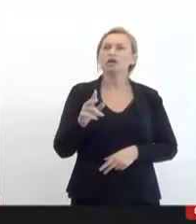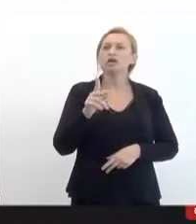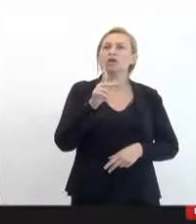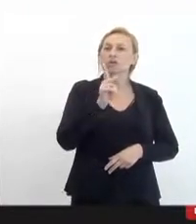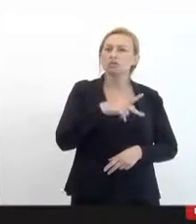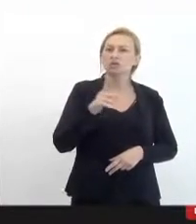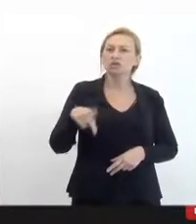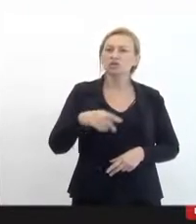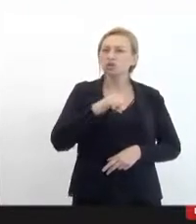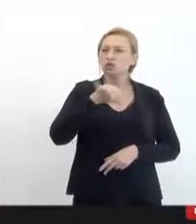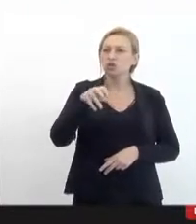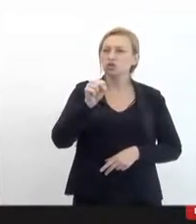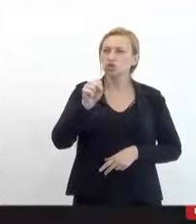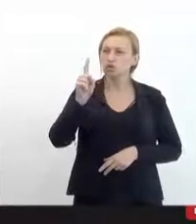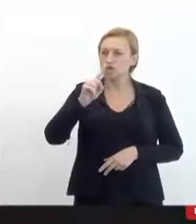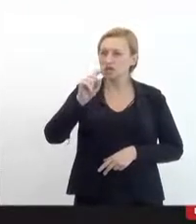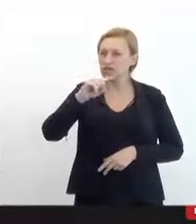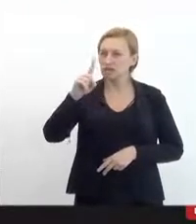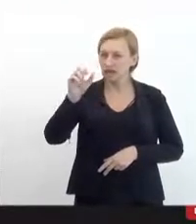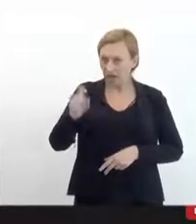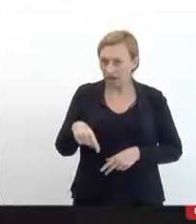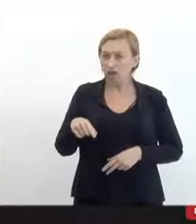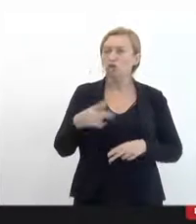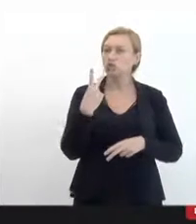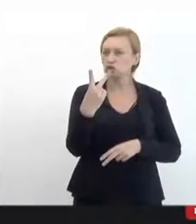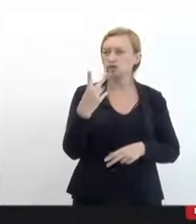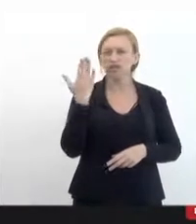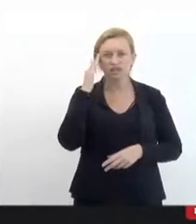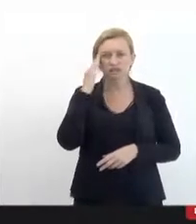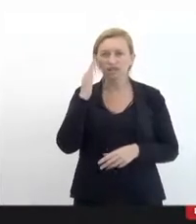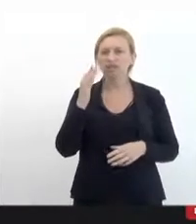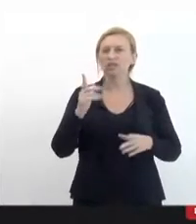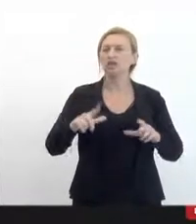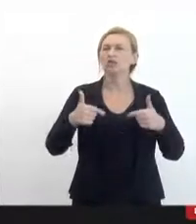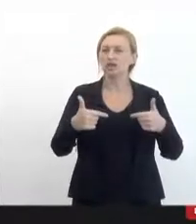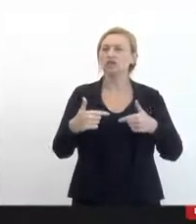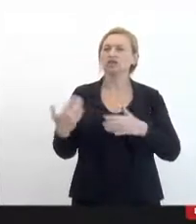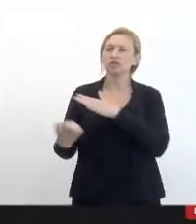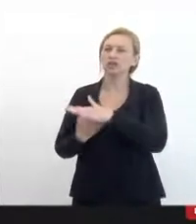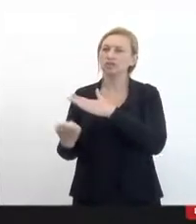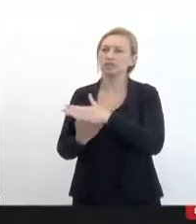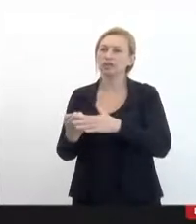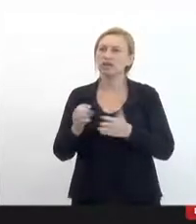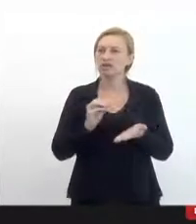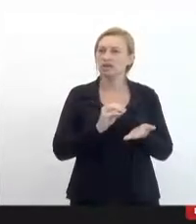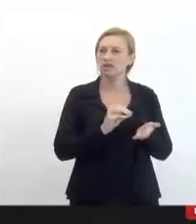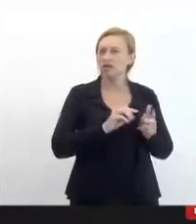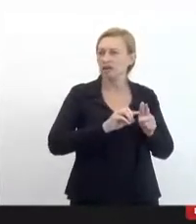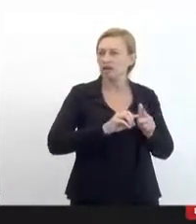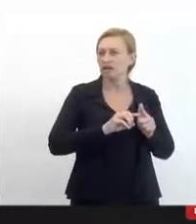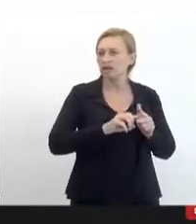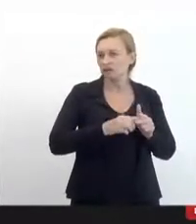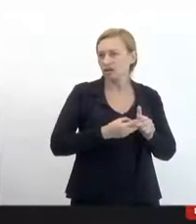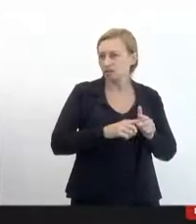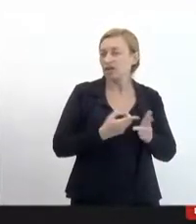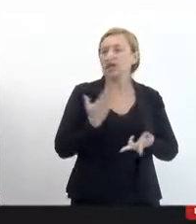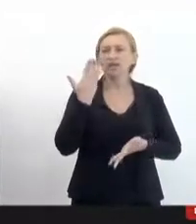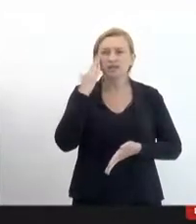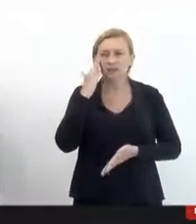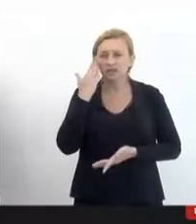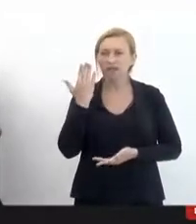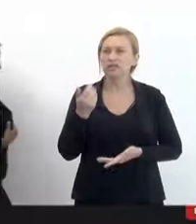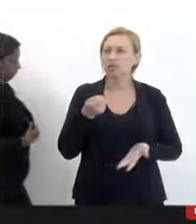Eduardo Soares de Mello. Os dois entendem que as operações da empresa são operações regulares, entendem